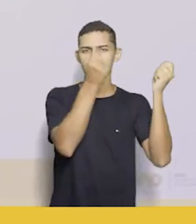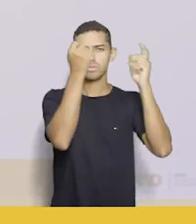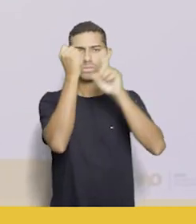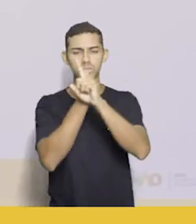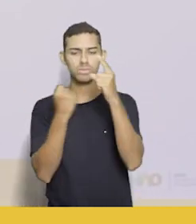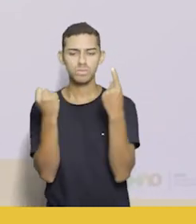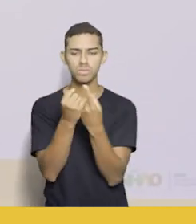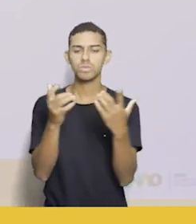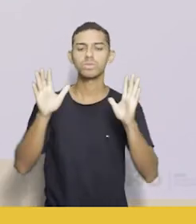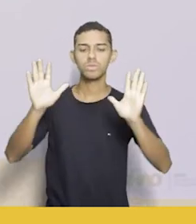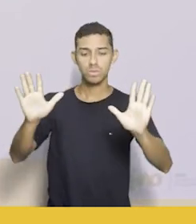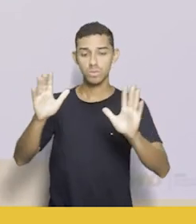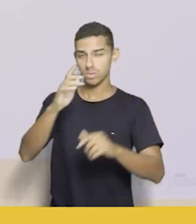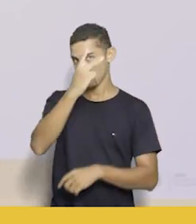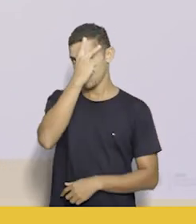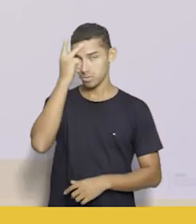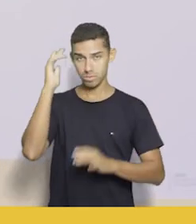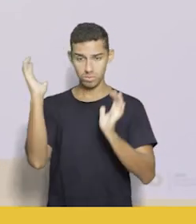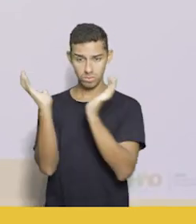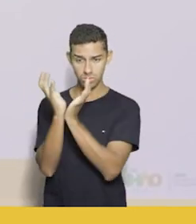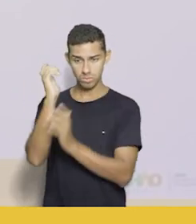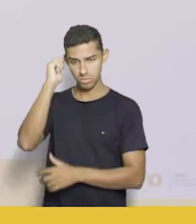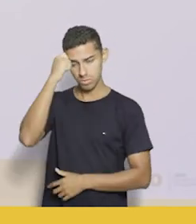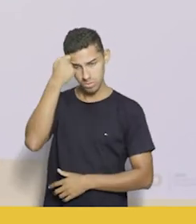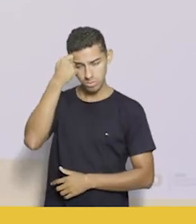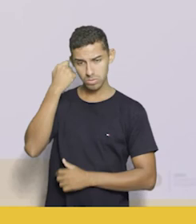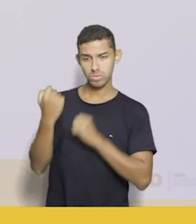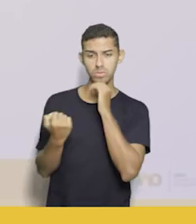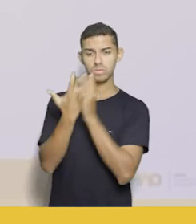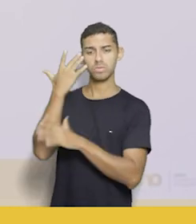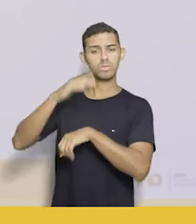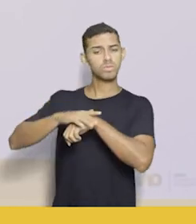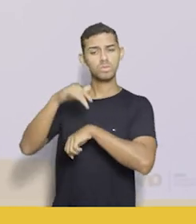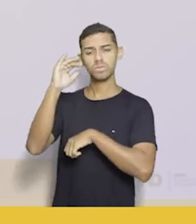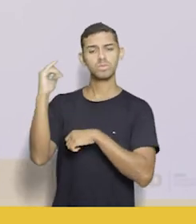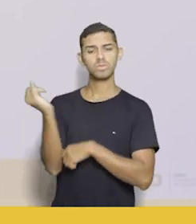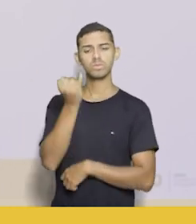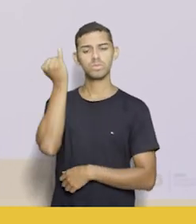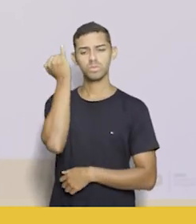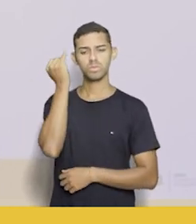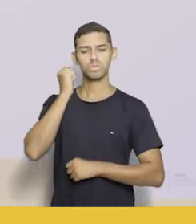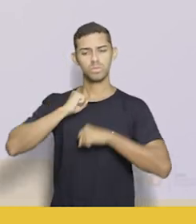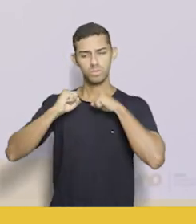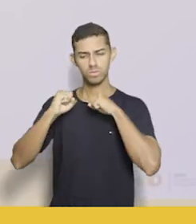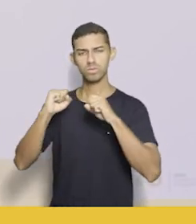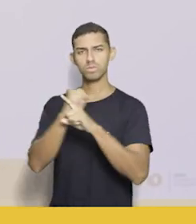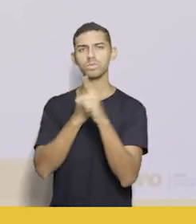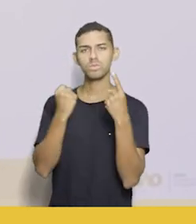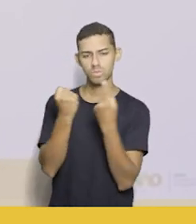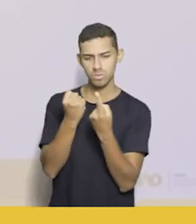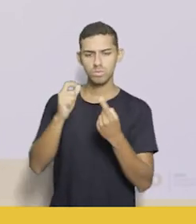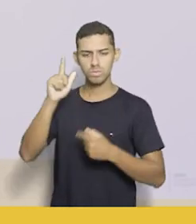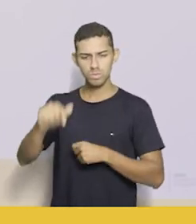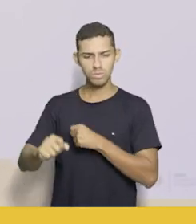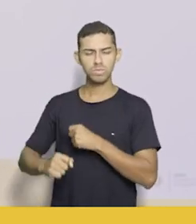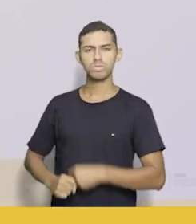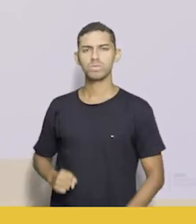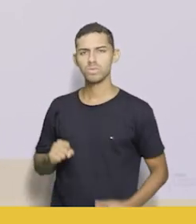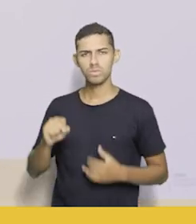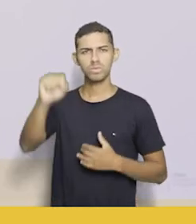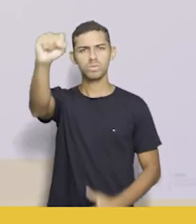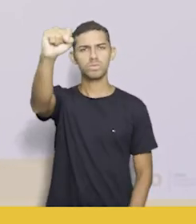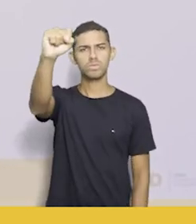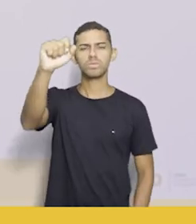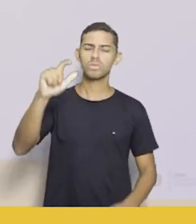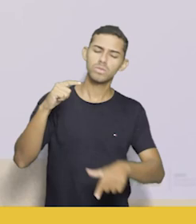o mais importante movimento social na história dos Estados Unidos que é o movimento de Luta pelos direitos